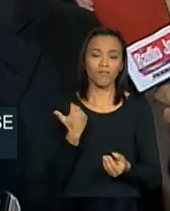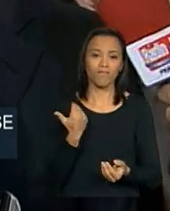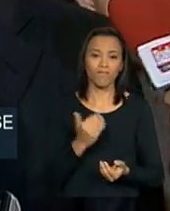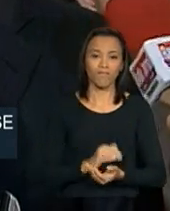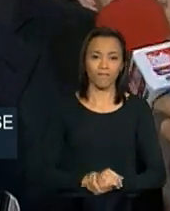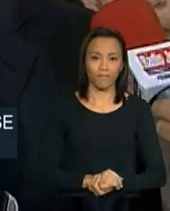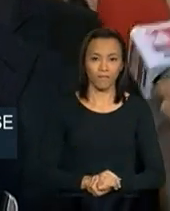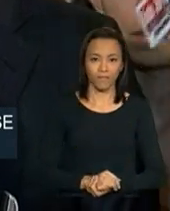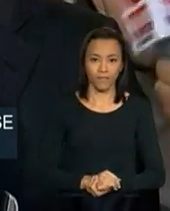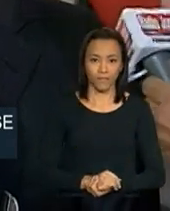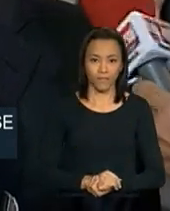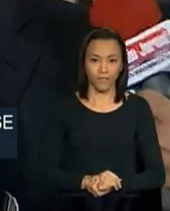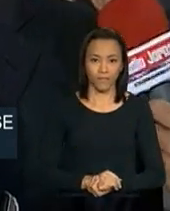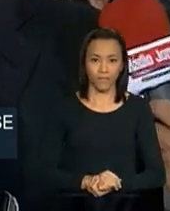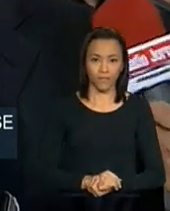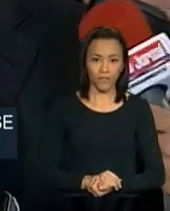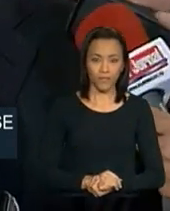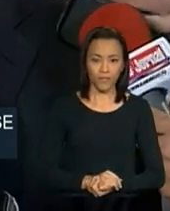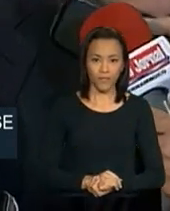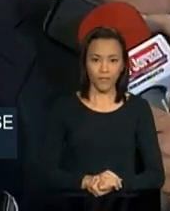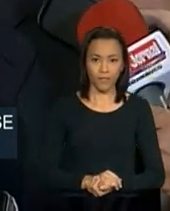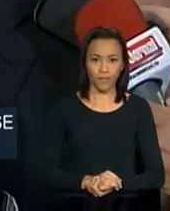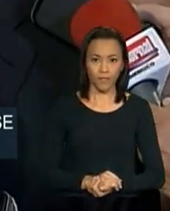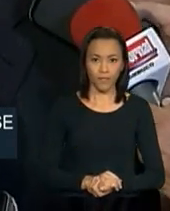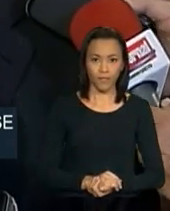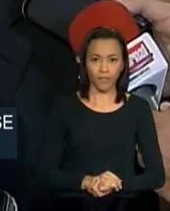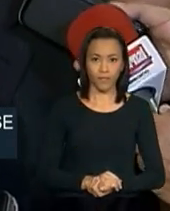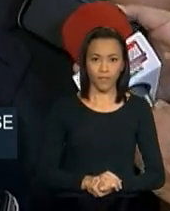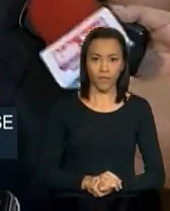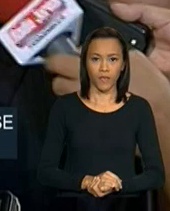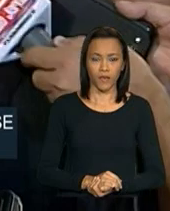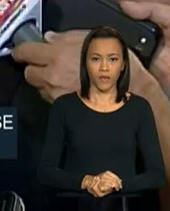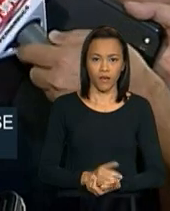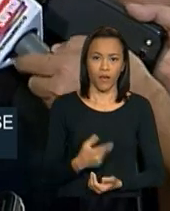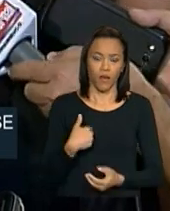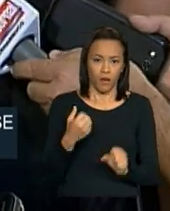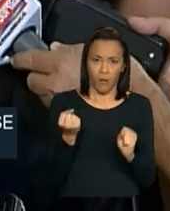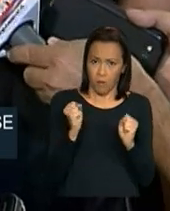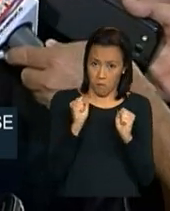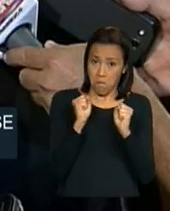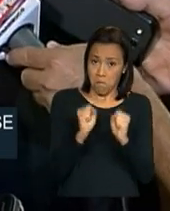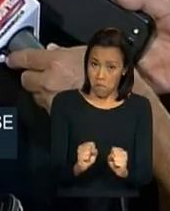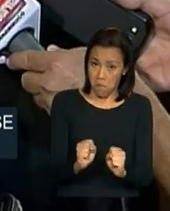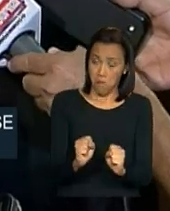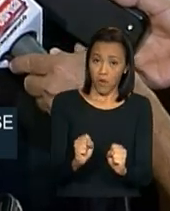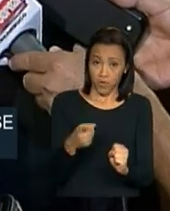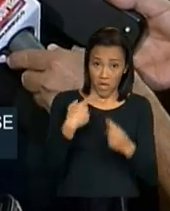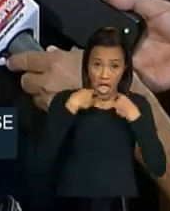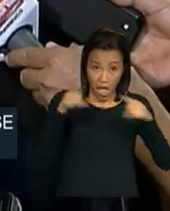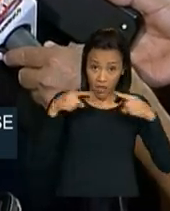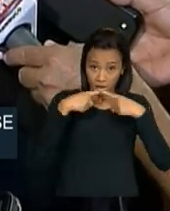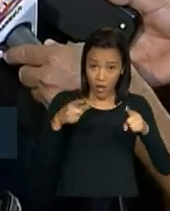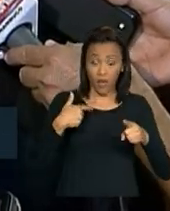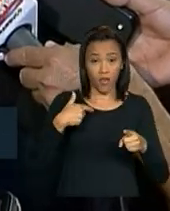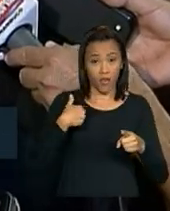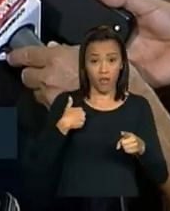frente, aconteceu alguma rusga, o senhor também acabar sendo saído? Não, pode reclamar. Eu não sairei do